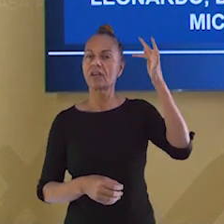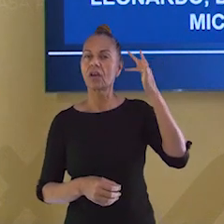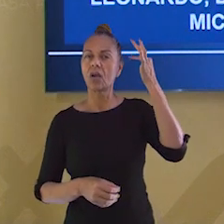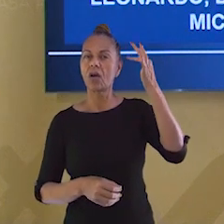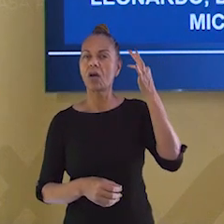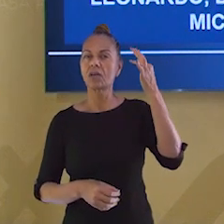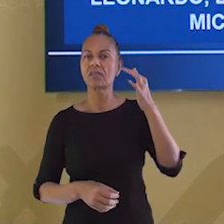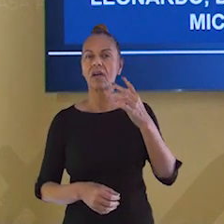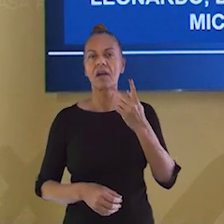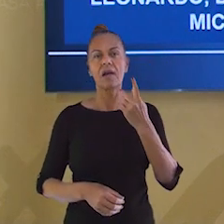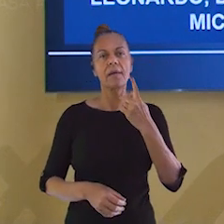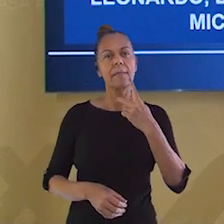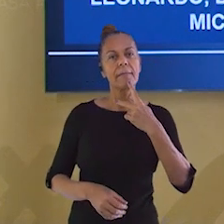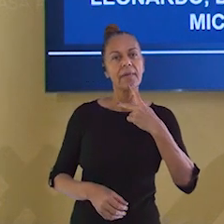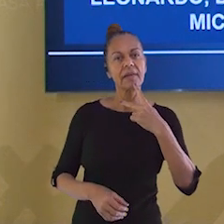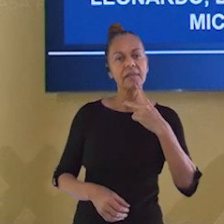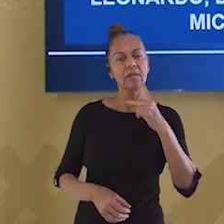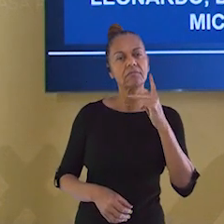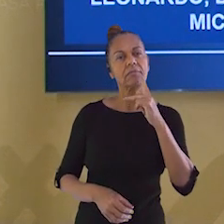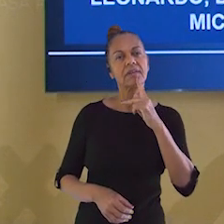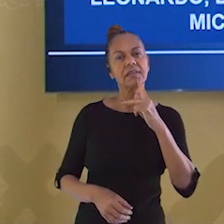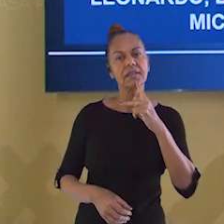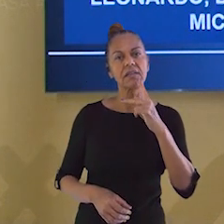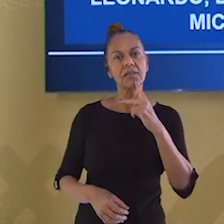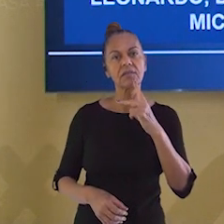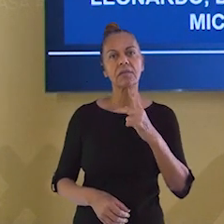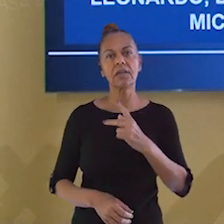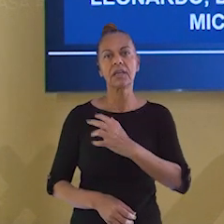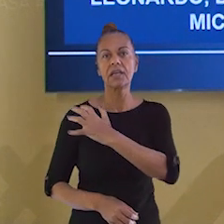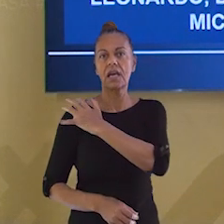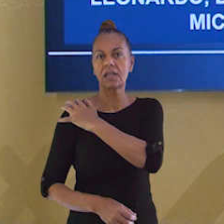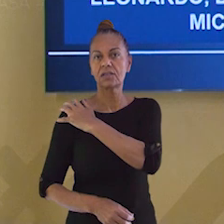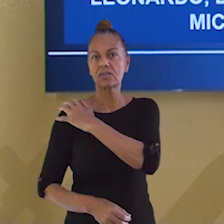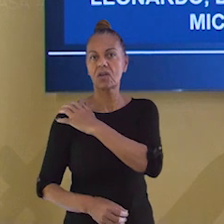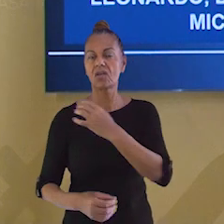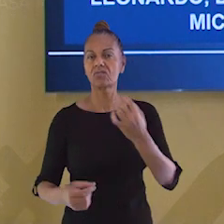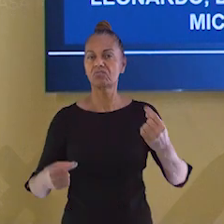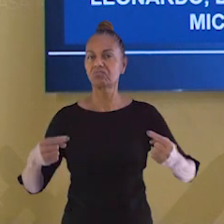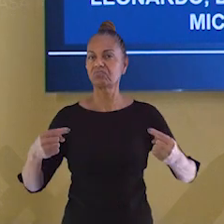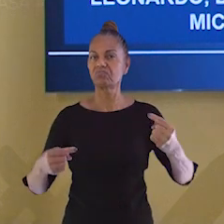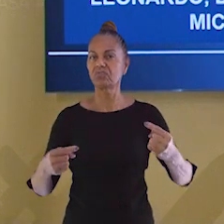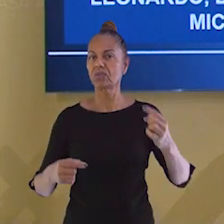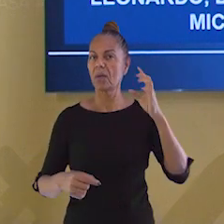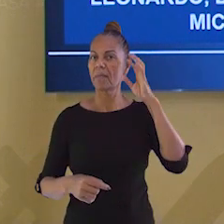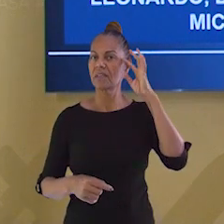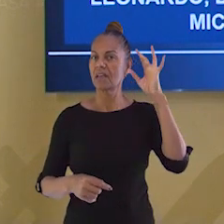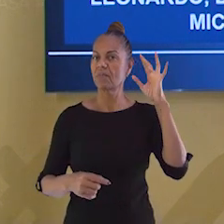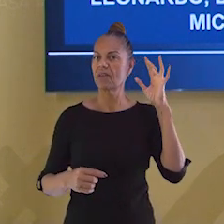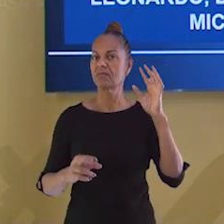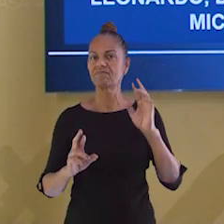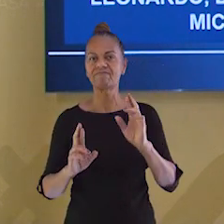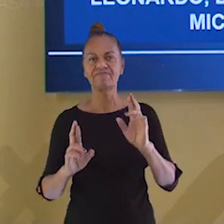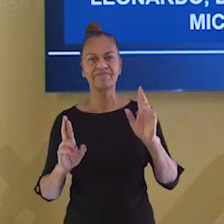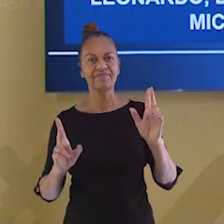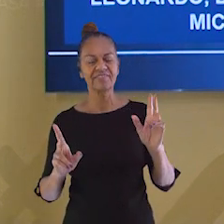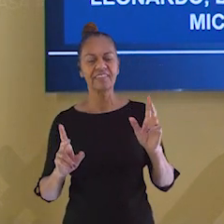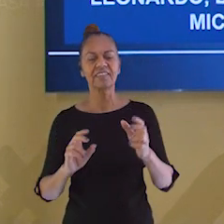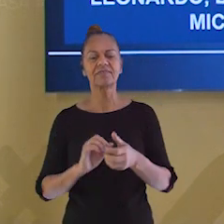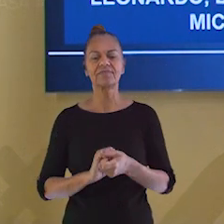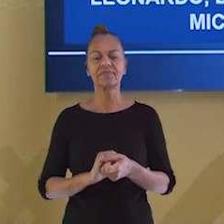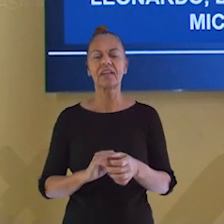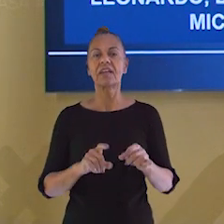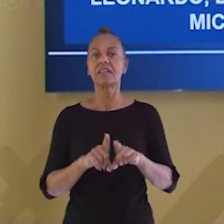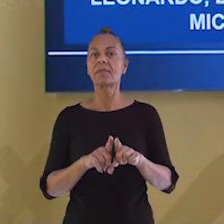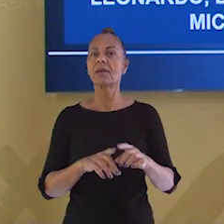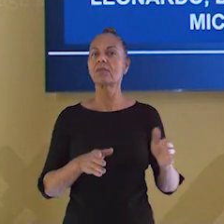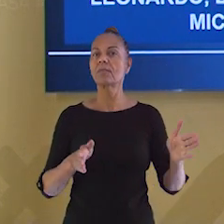e Aristóteles, que tinham ideias completamente opostas sobre o mundo e a realidade. Uma das ideias da época, na Grécia, que